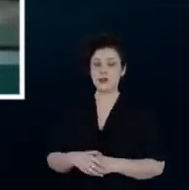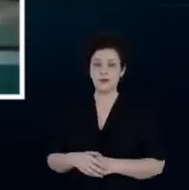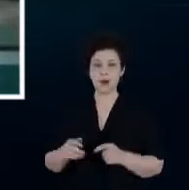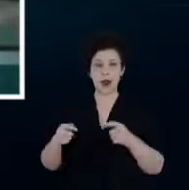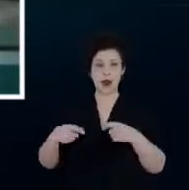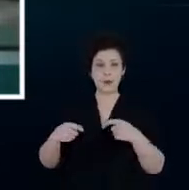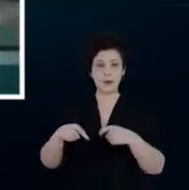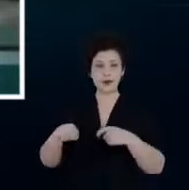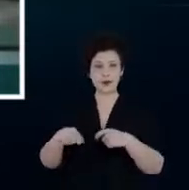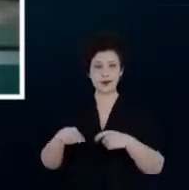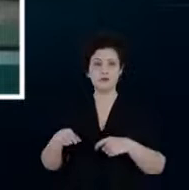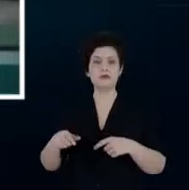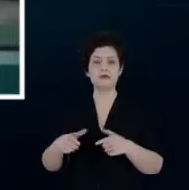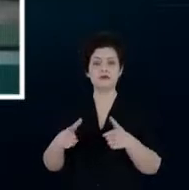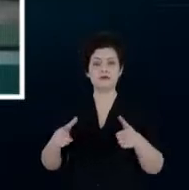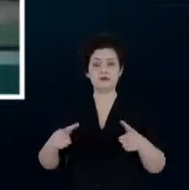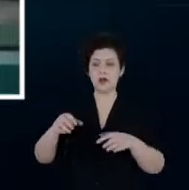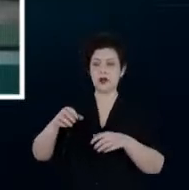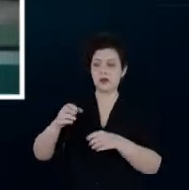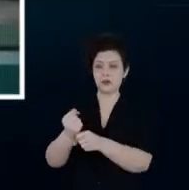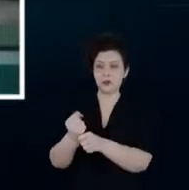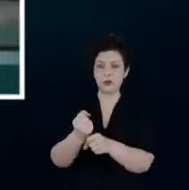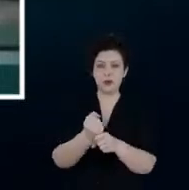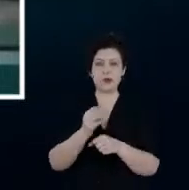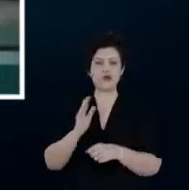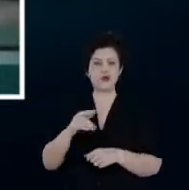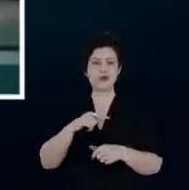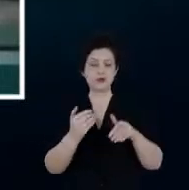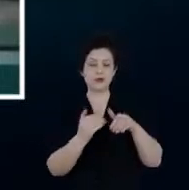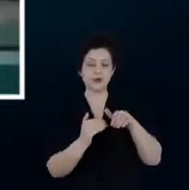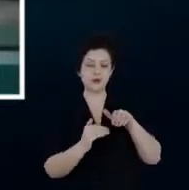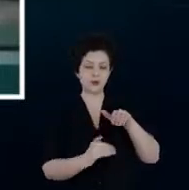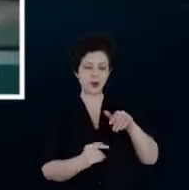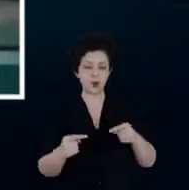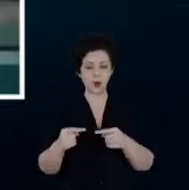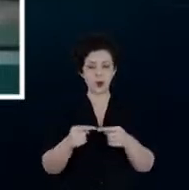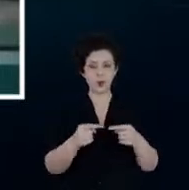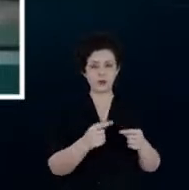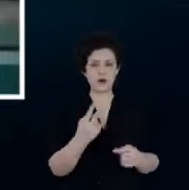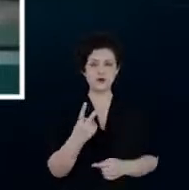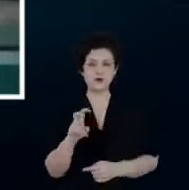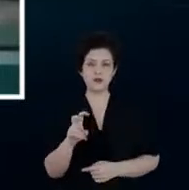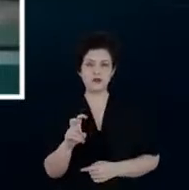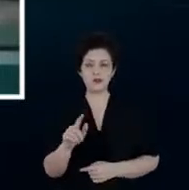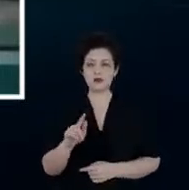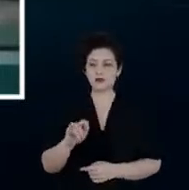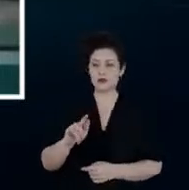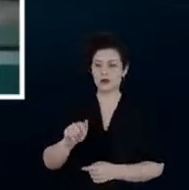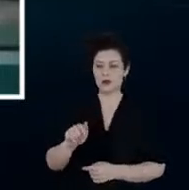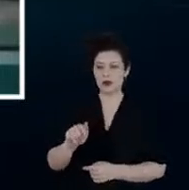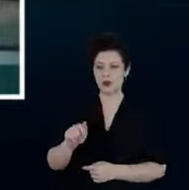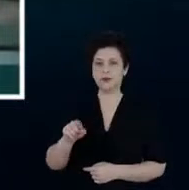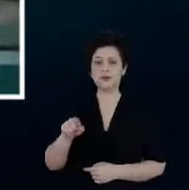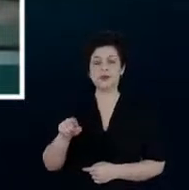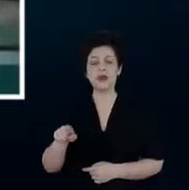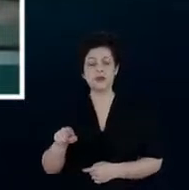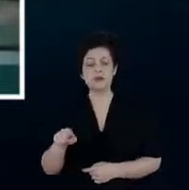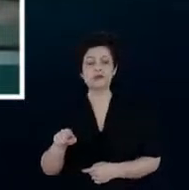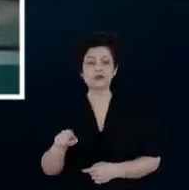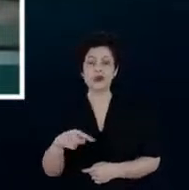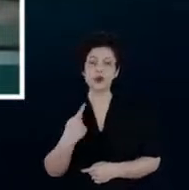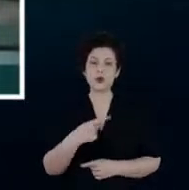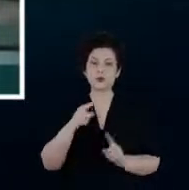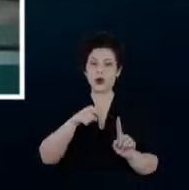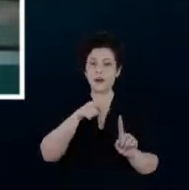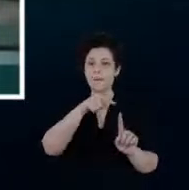capacidade instalada do armazenamento bombeado é 25 gigawatts. Então, a nossa meta